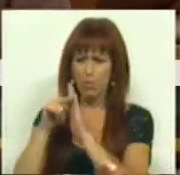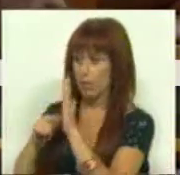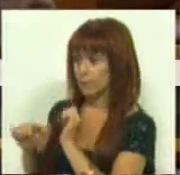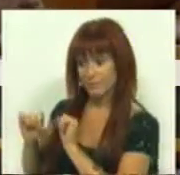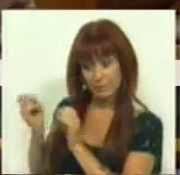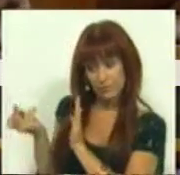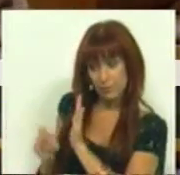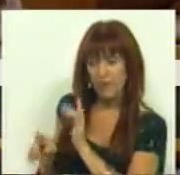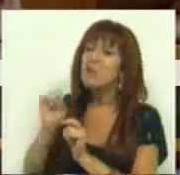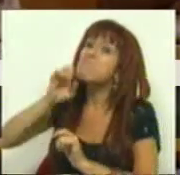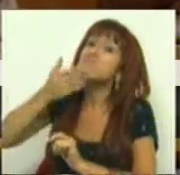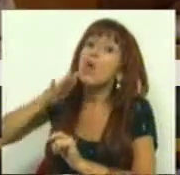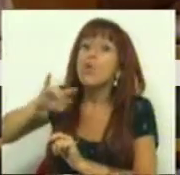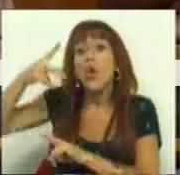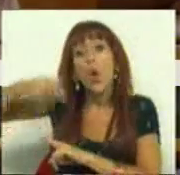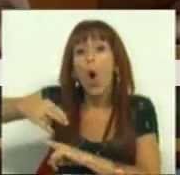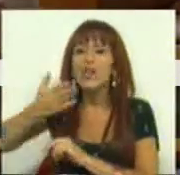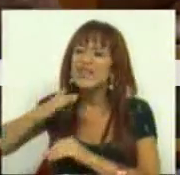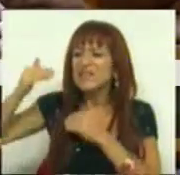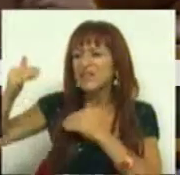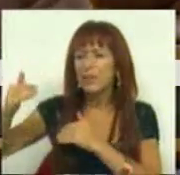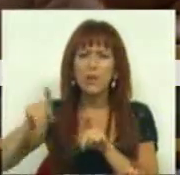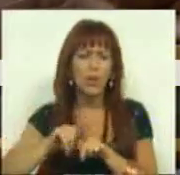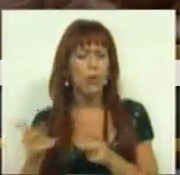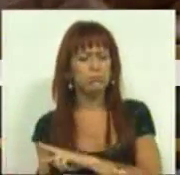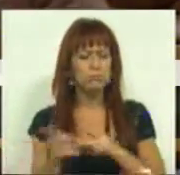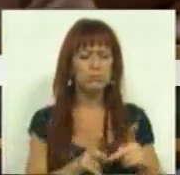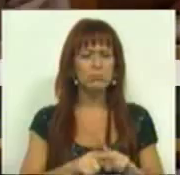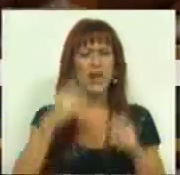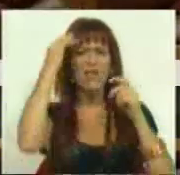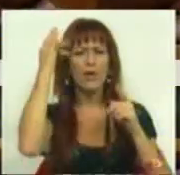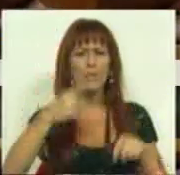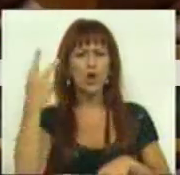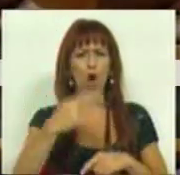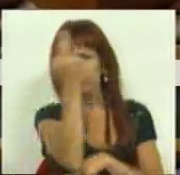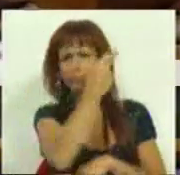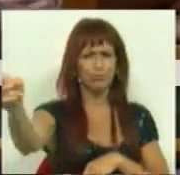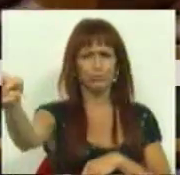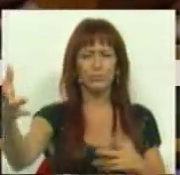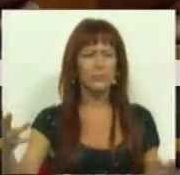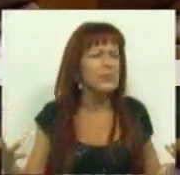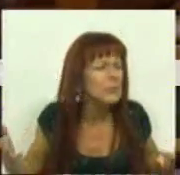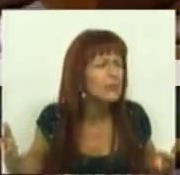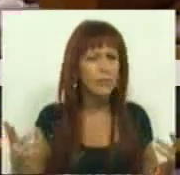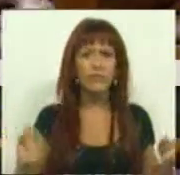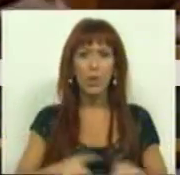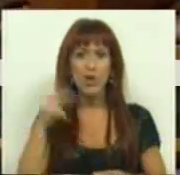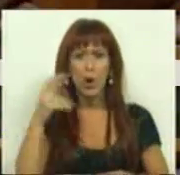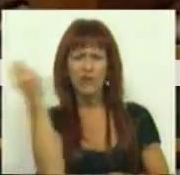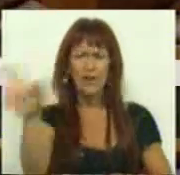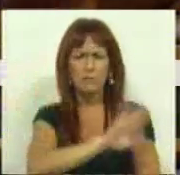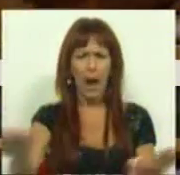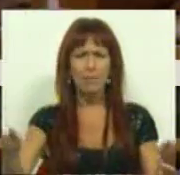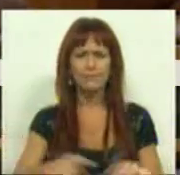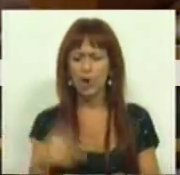memorando aparece como eventualmente um corte temporário seja transformado numa filosofia de cortes permanentes. Ou seja, é para cortar de